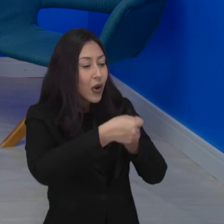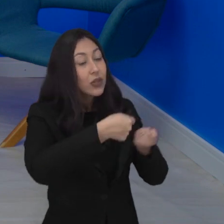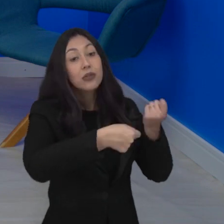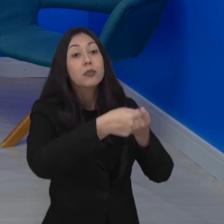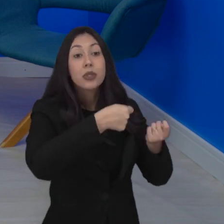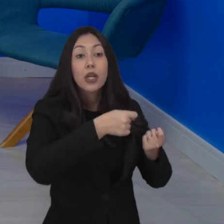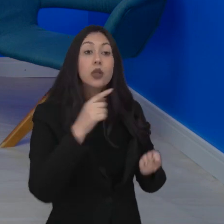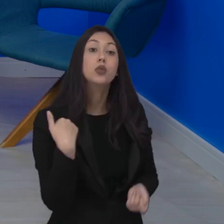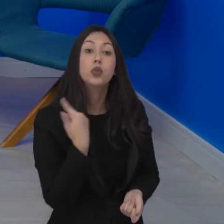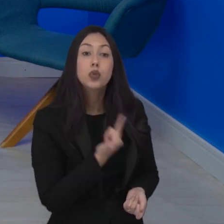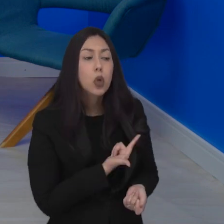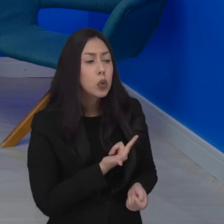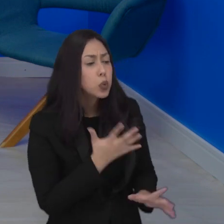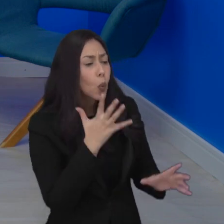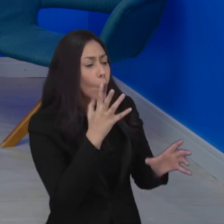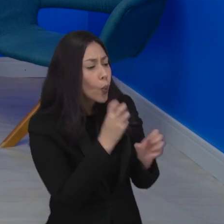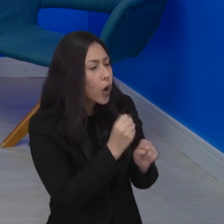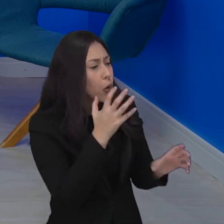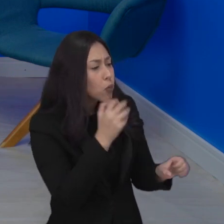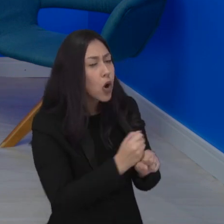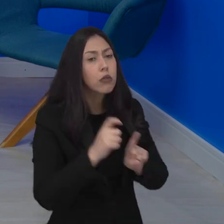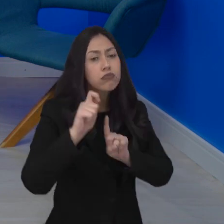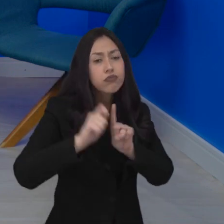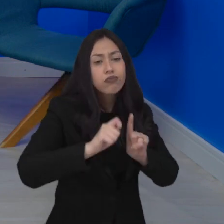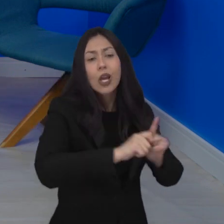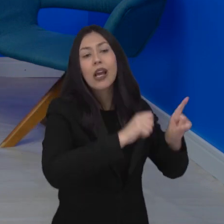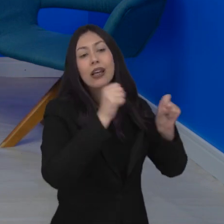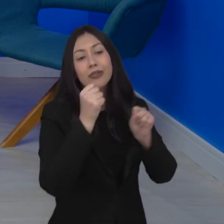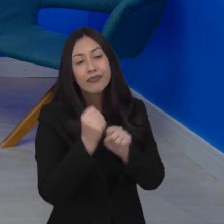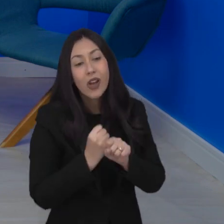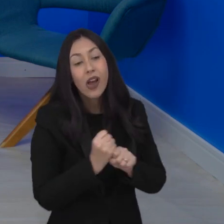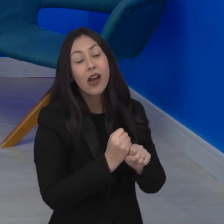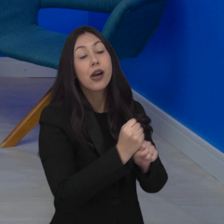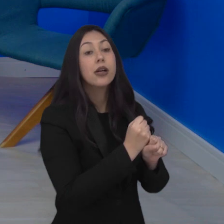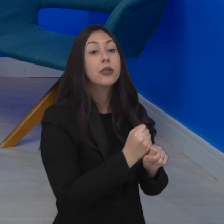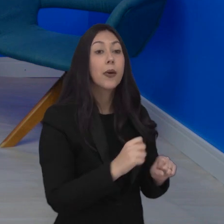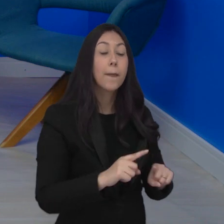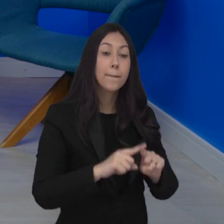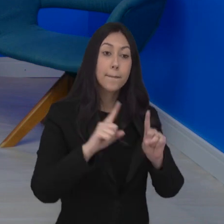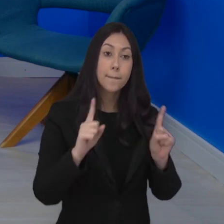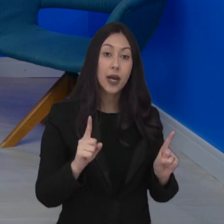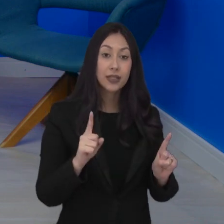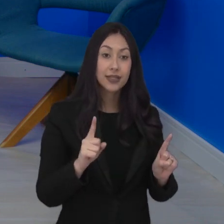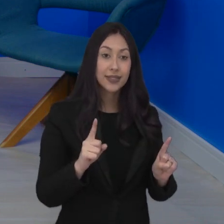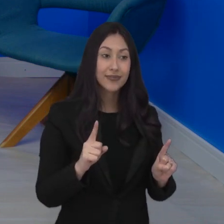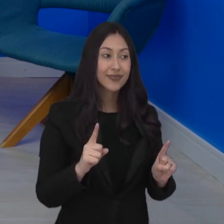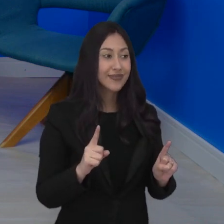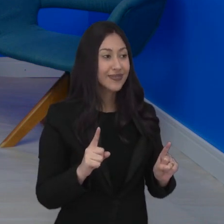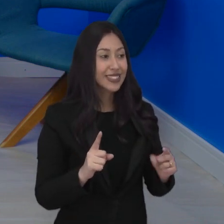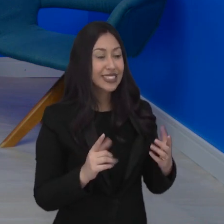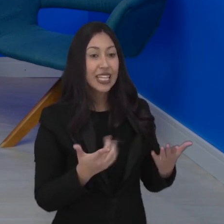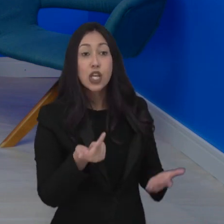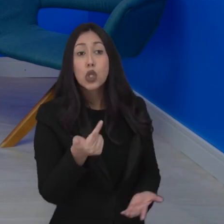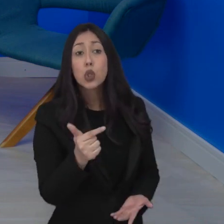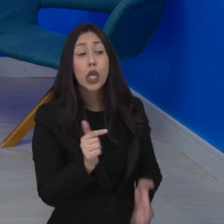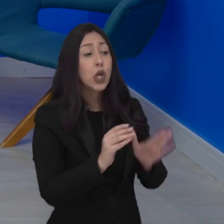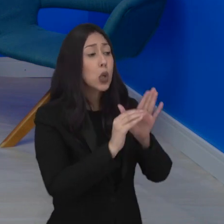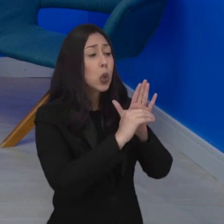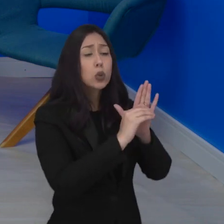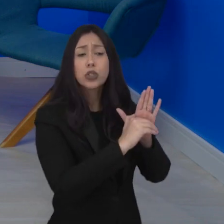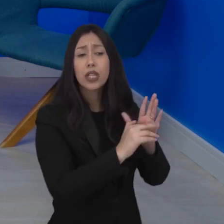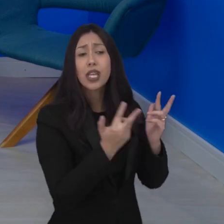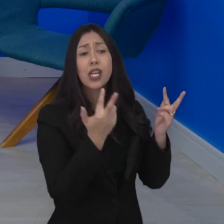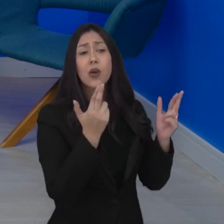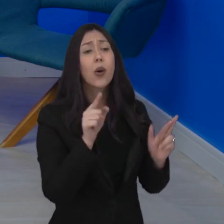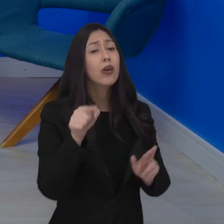A gente faz as contas ali mês a mês, ano a ano, mas acaba não usando esses conceitos que, quando